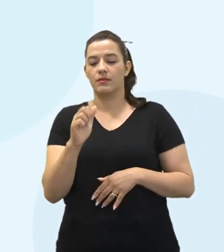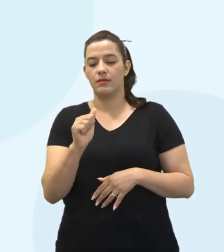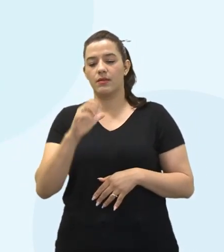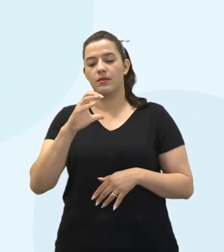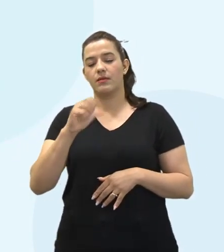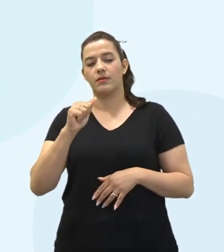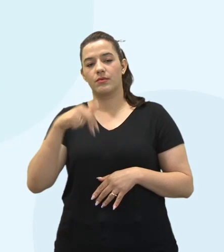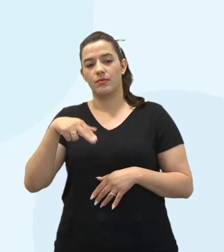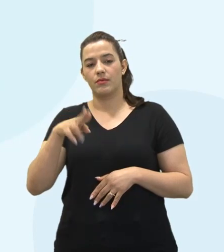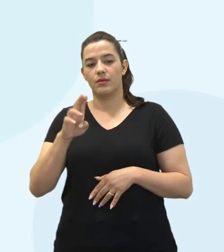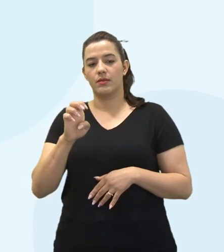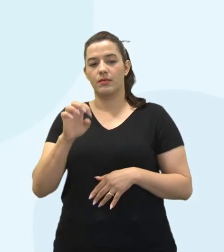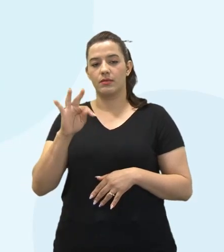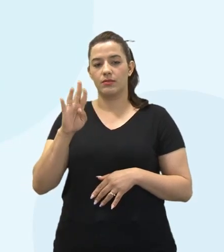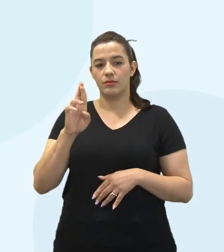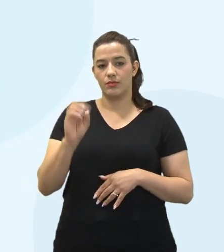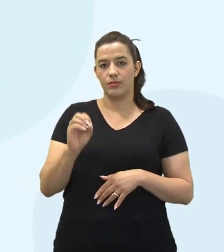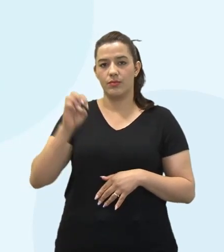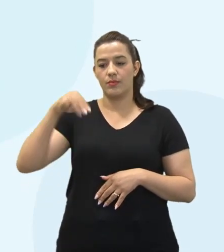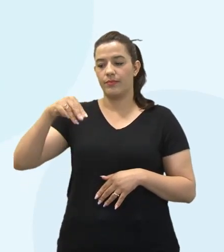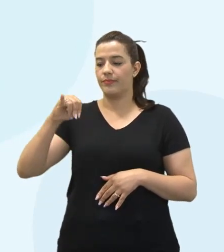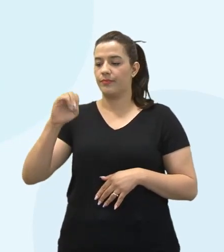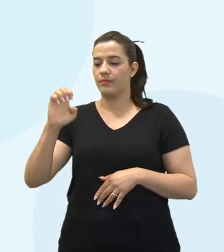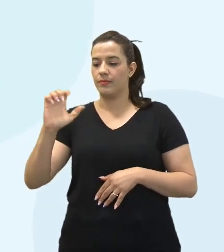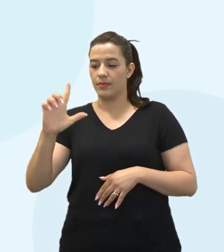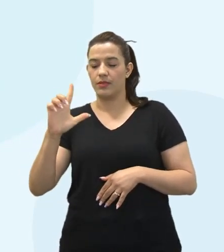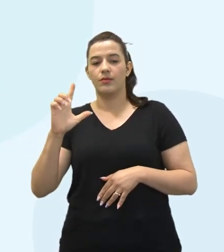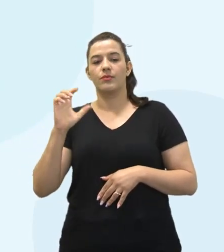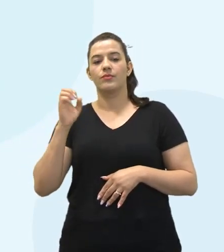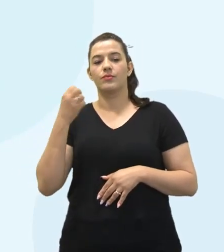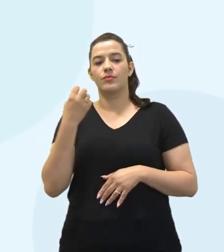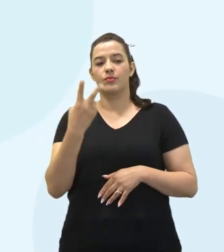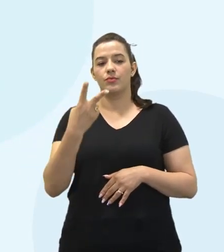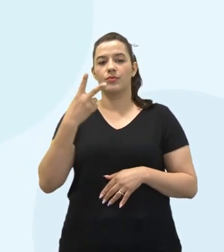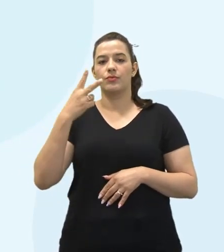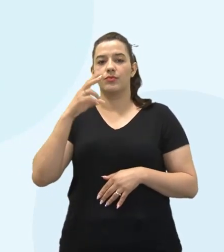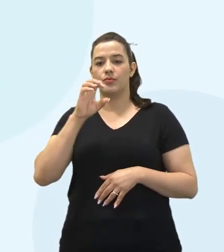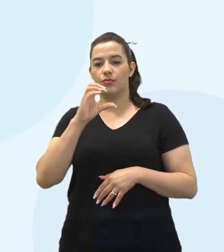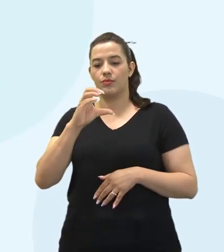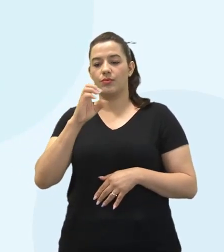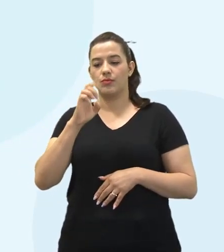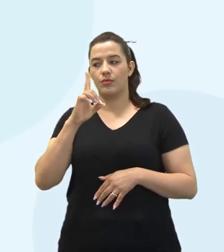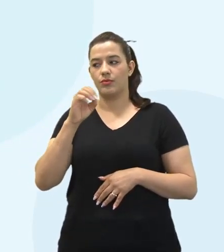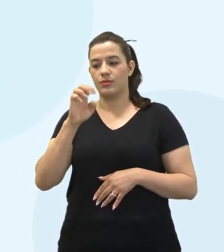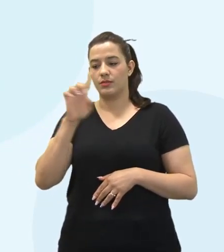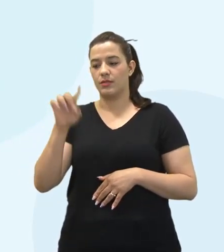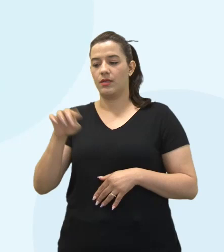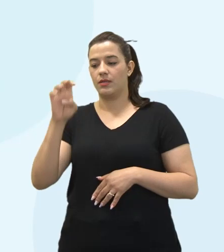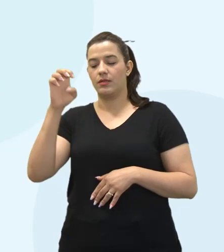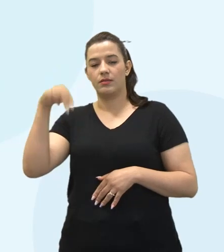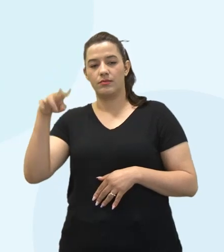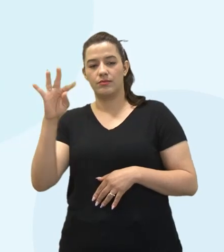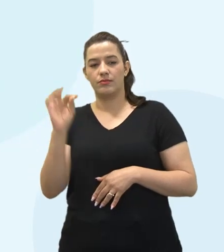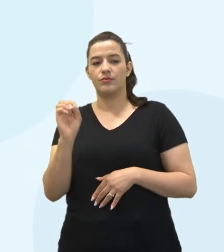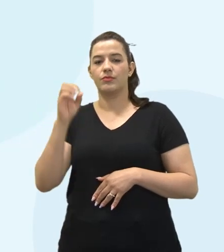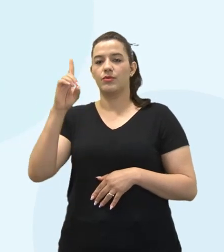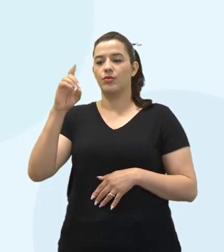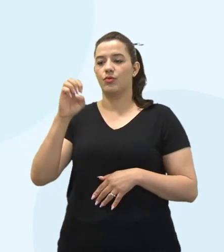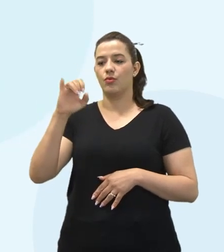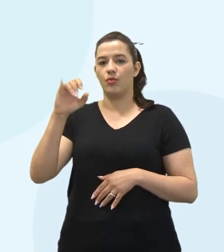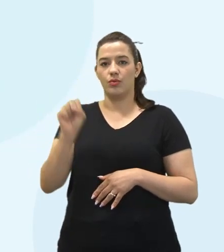64210 32 então a escrita por extenso né utilizar os números no formato de mani eu